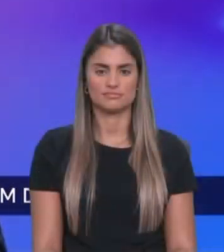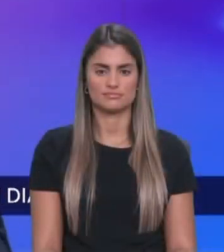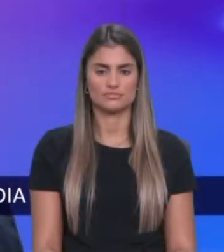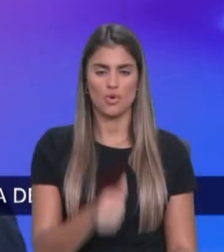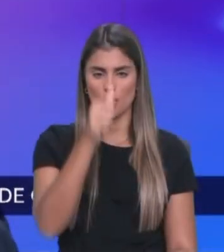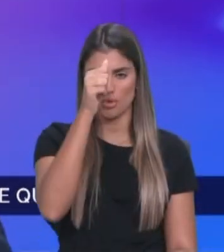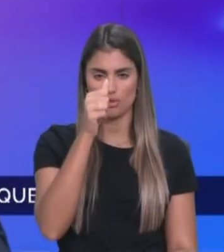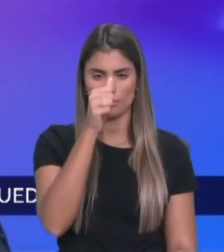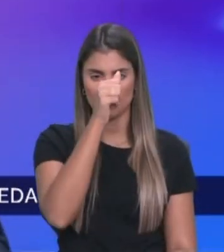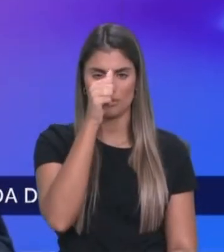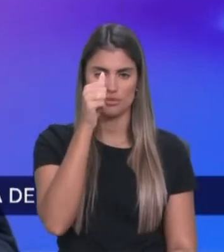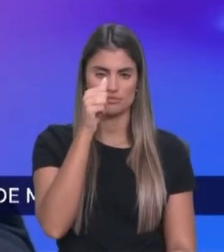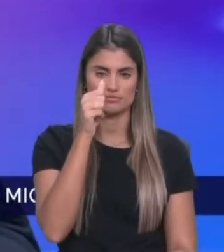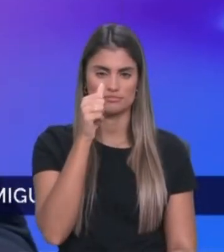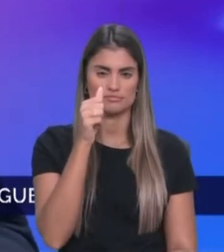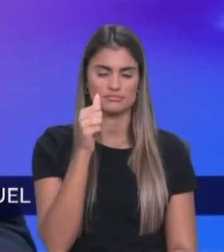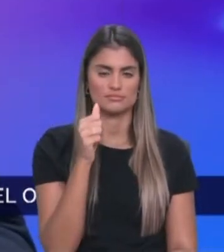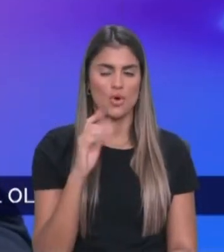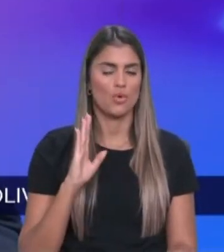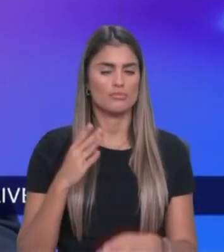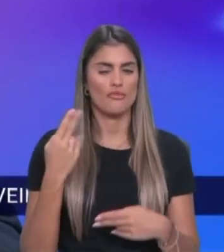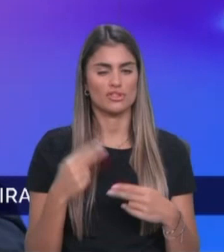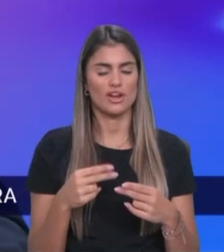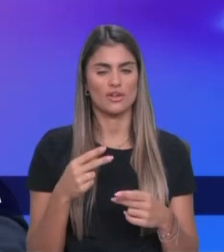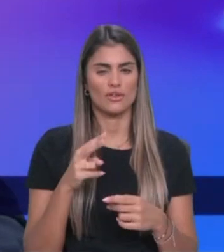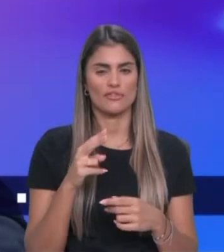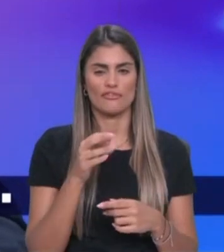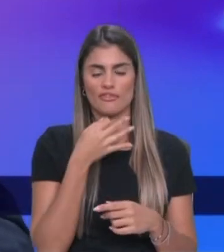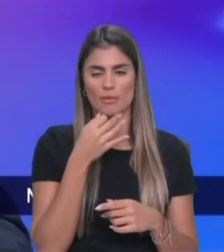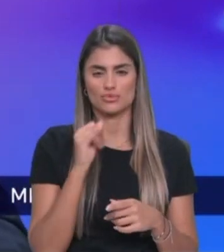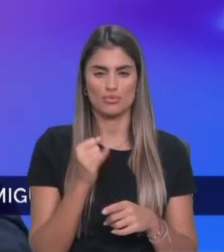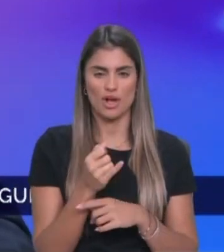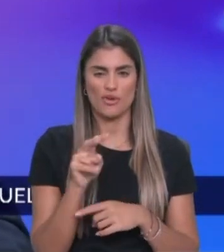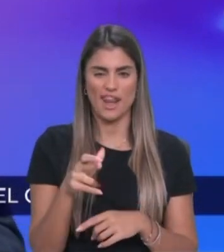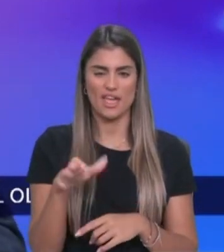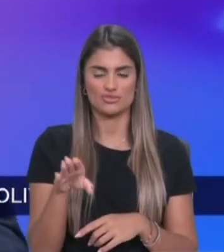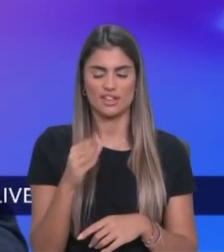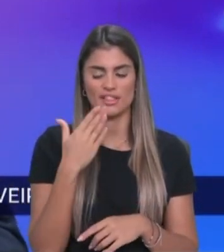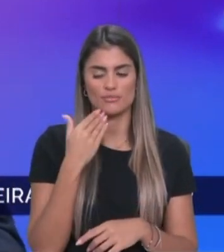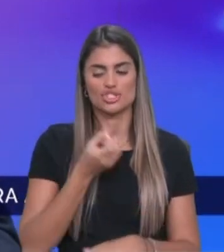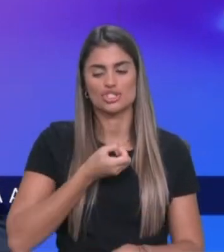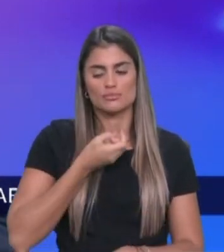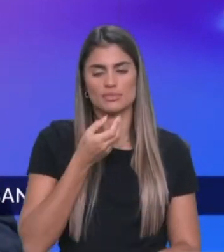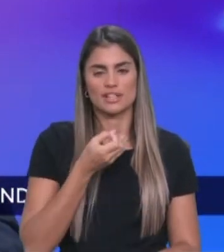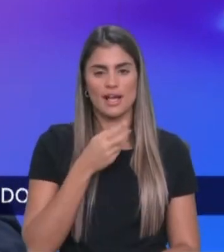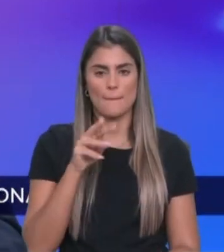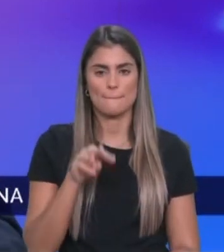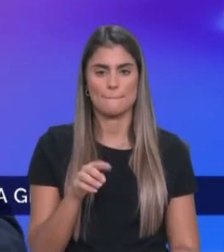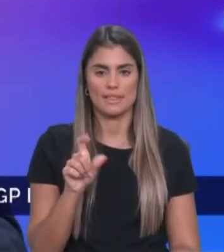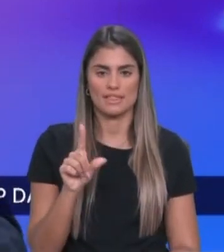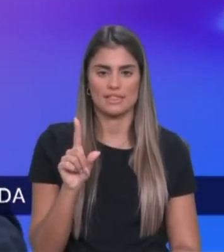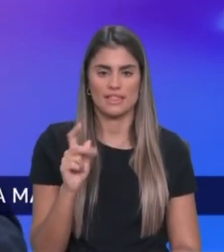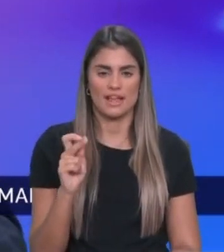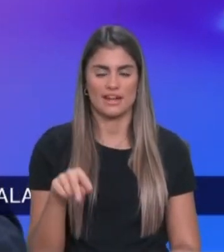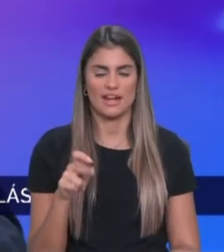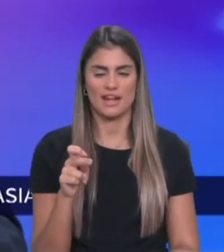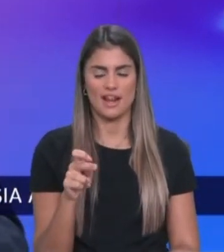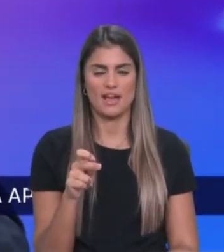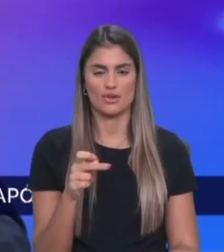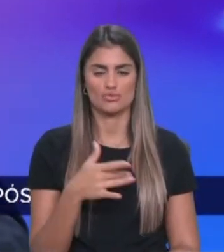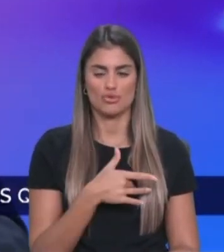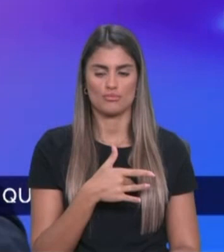Ao domingo, viajamos até à última fronteira. Hoje falamos de buracos negros e tentamos desvendar a relação entre a melanina e os pulmões com a